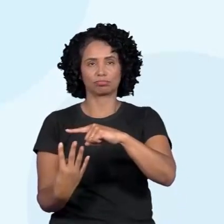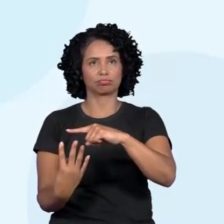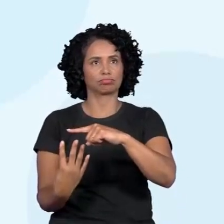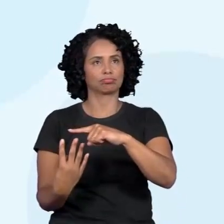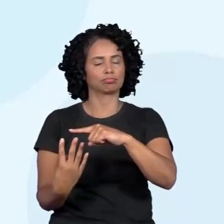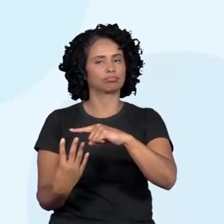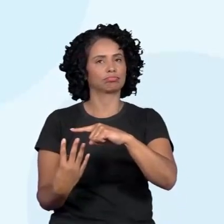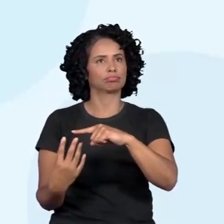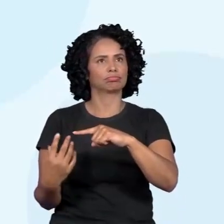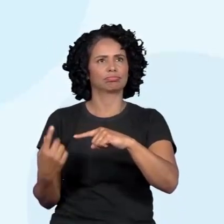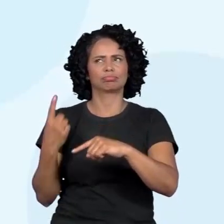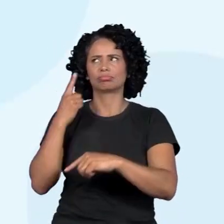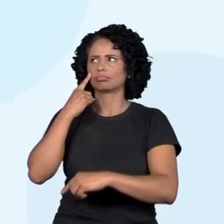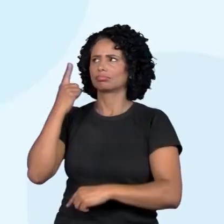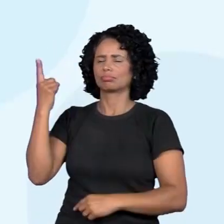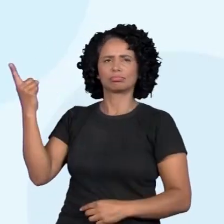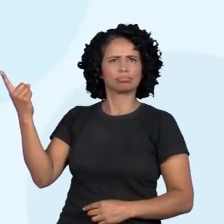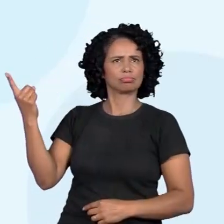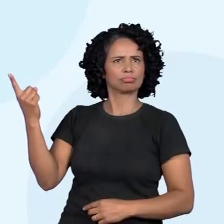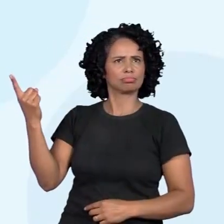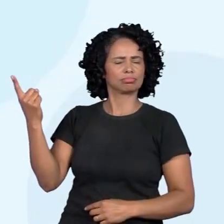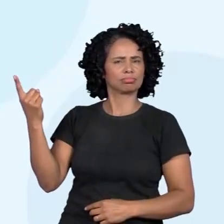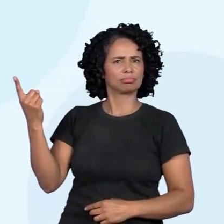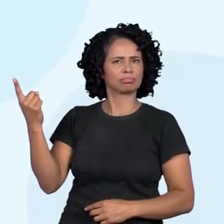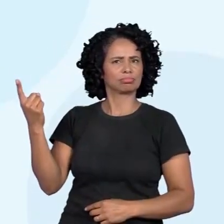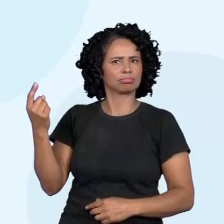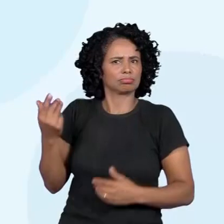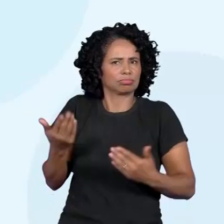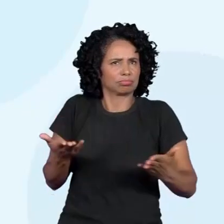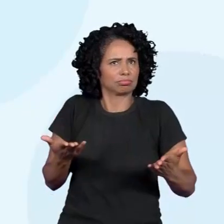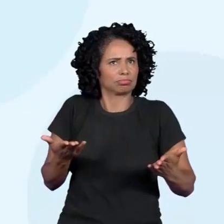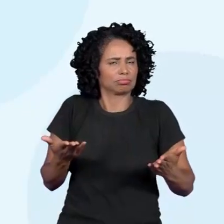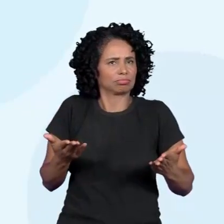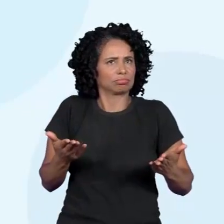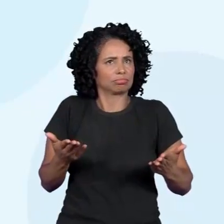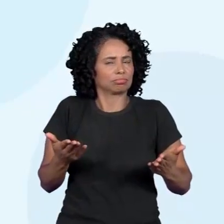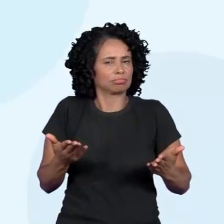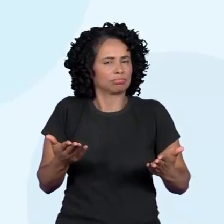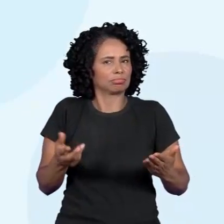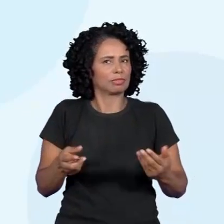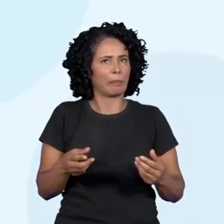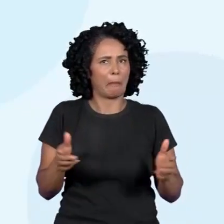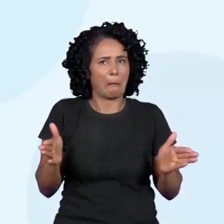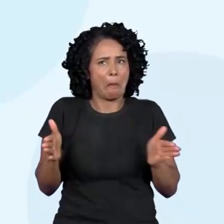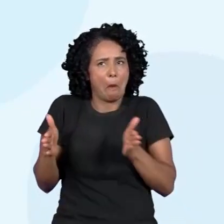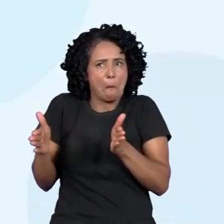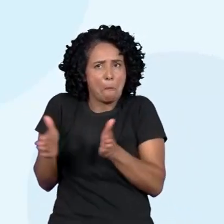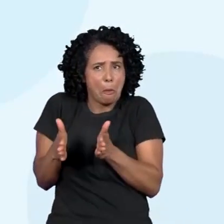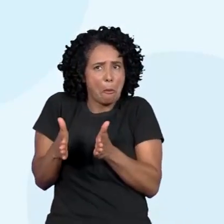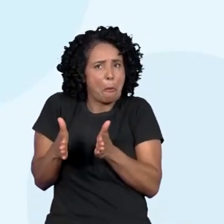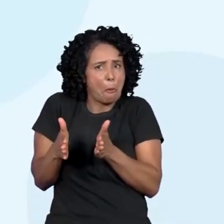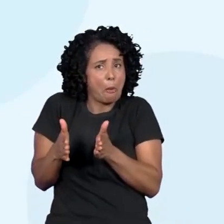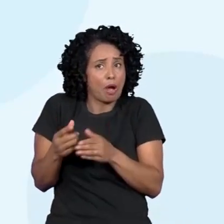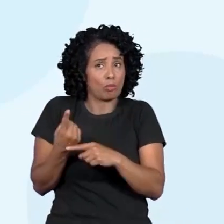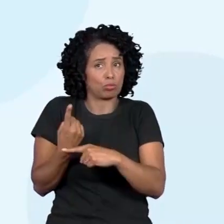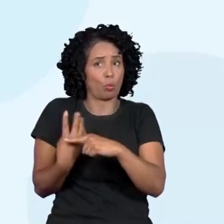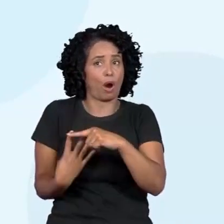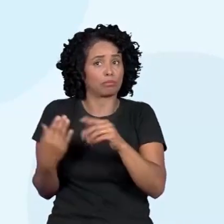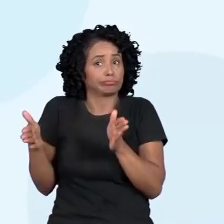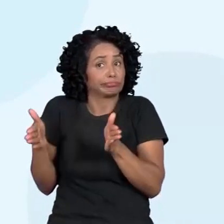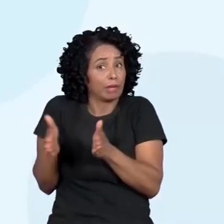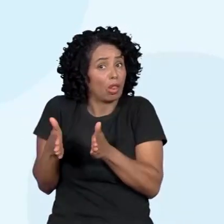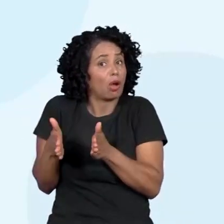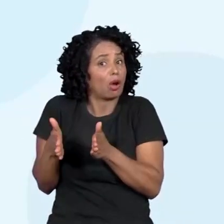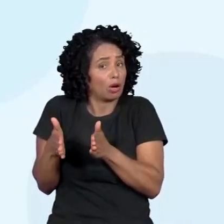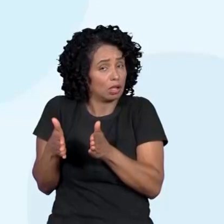mostra para mim, oráculo. Menos espaço que o meio, não é? Se eu for medir com a minha mão. Então,